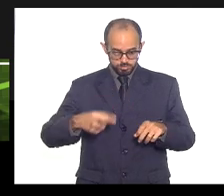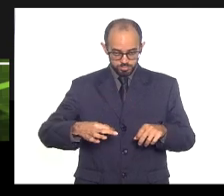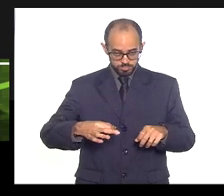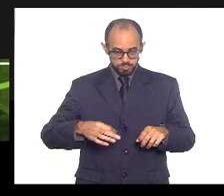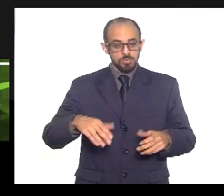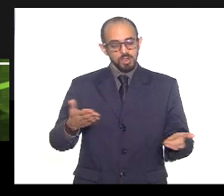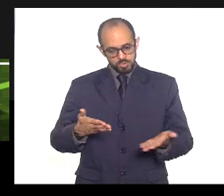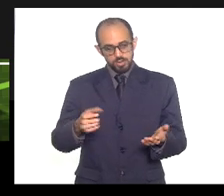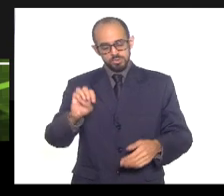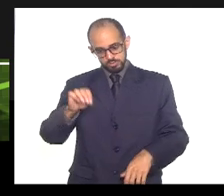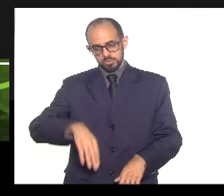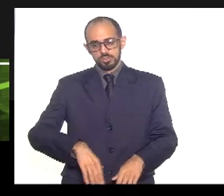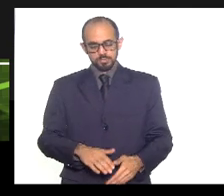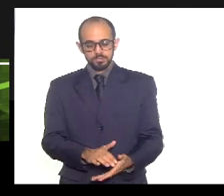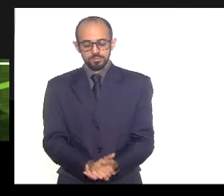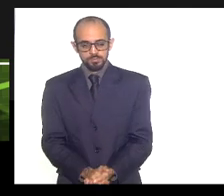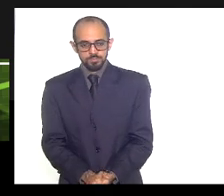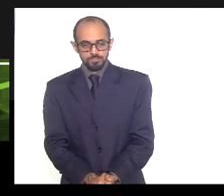Agora foi.